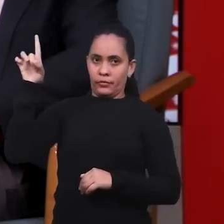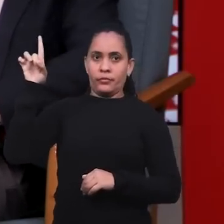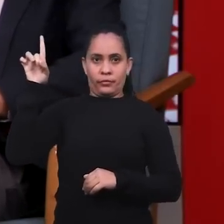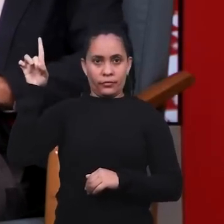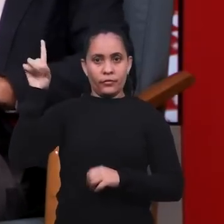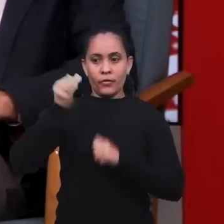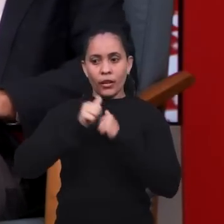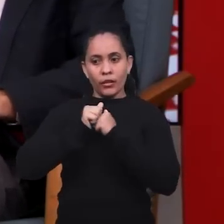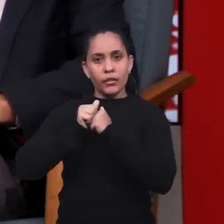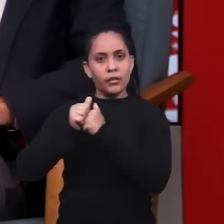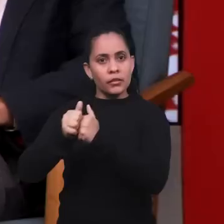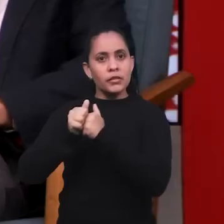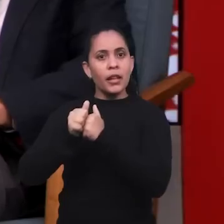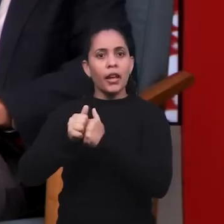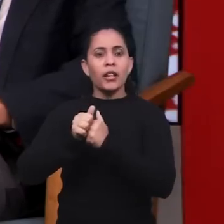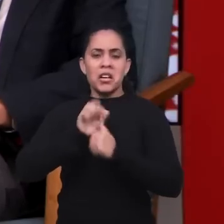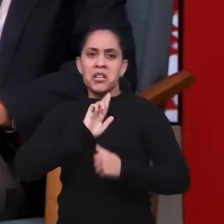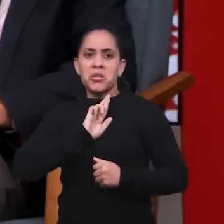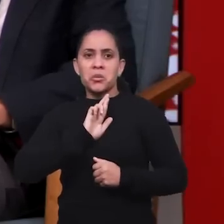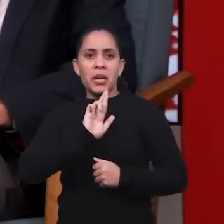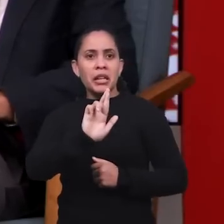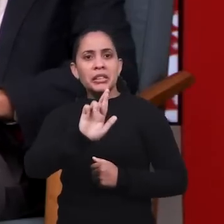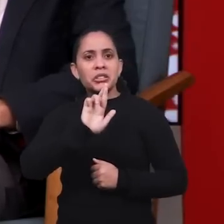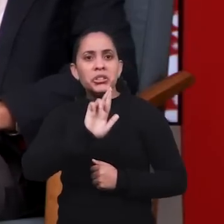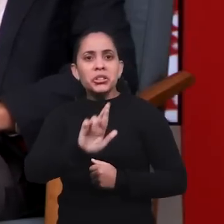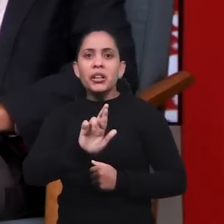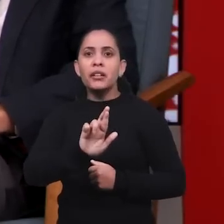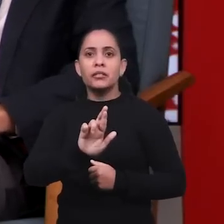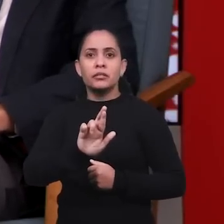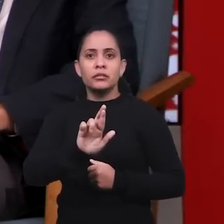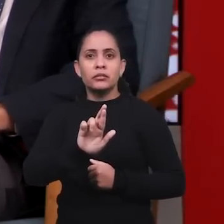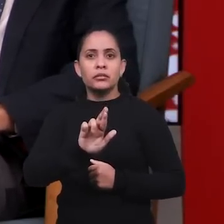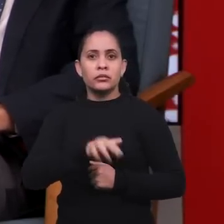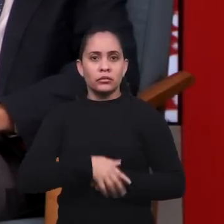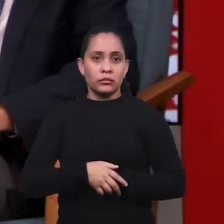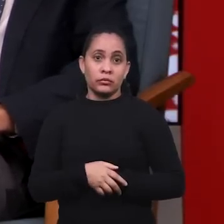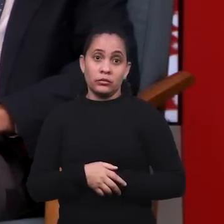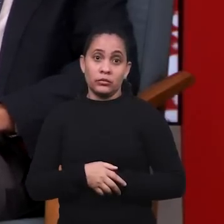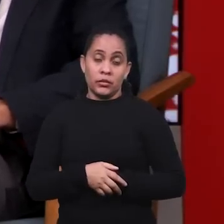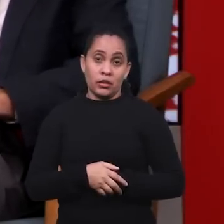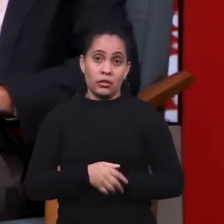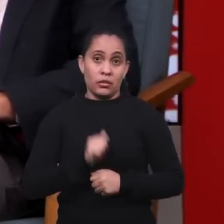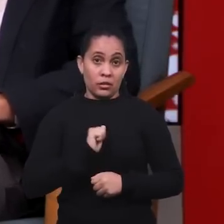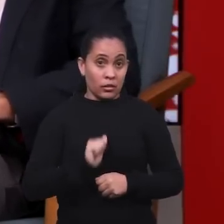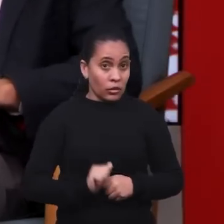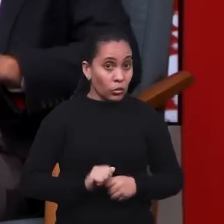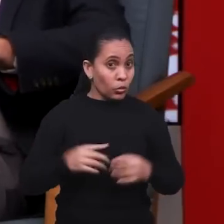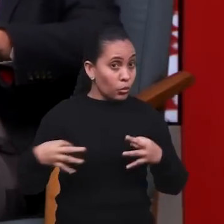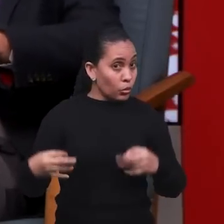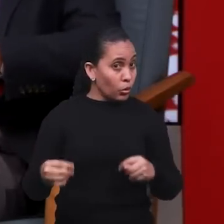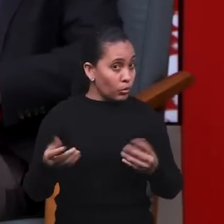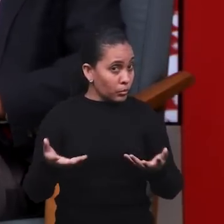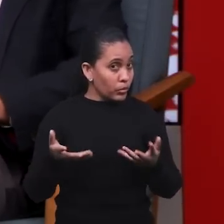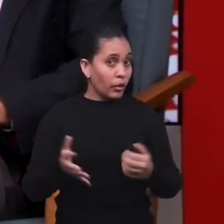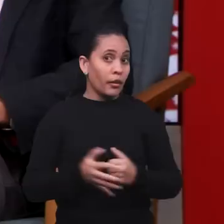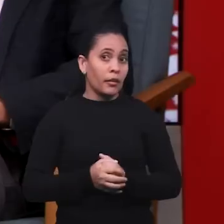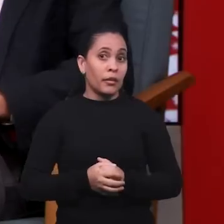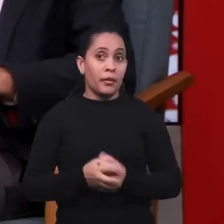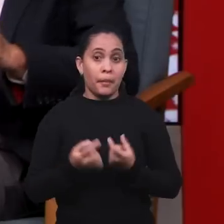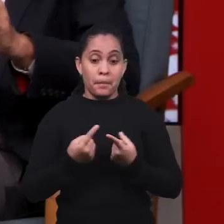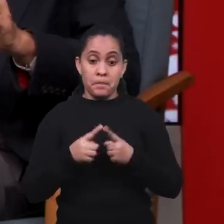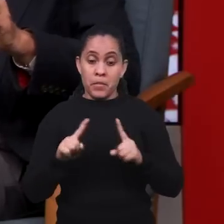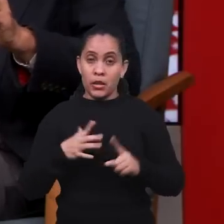para a sua tradição religiosa, no caminho da sua religião, vai no caminho do sacerdote. É isso que todo mundo